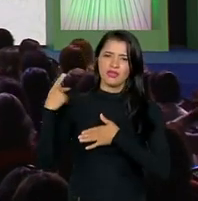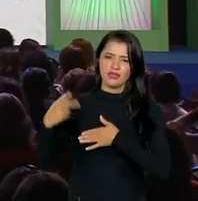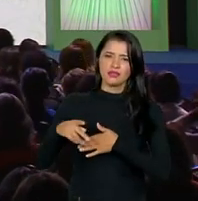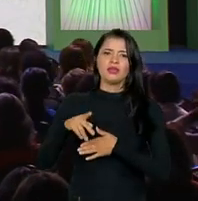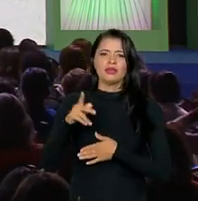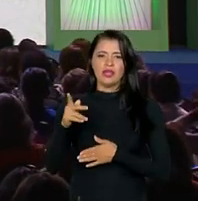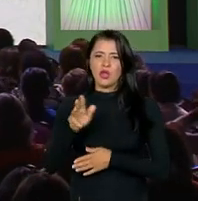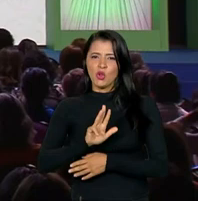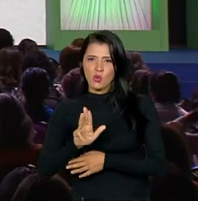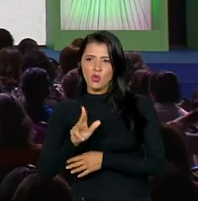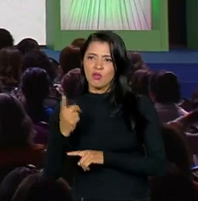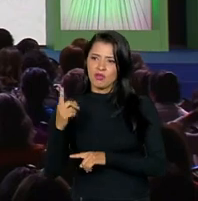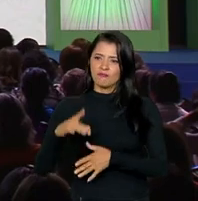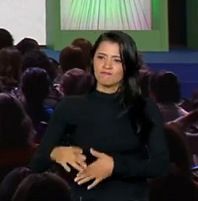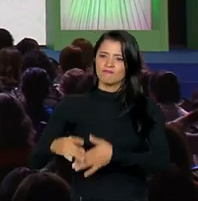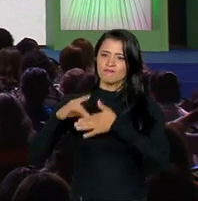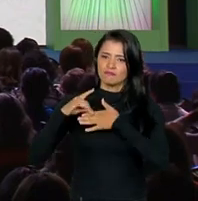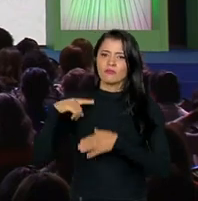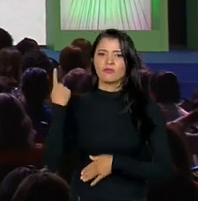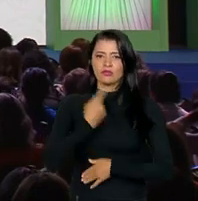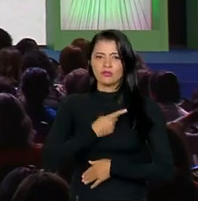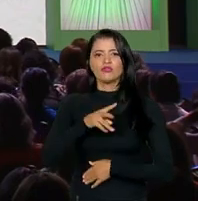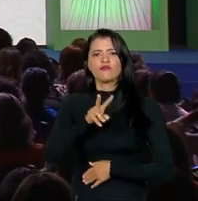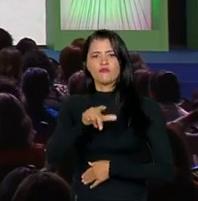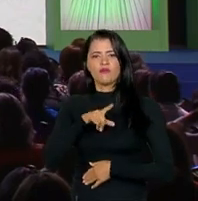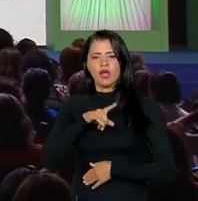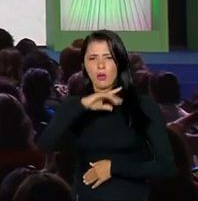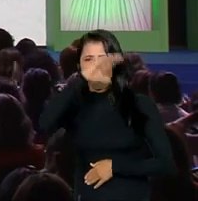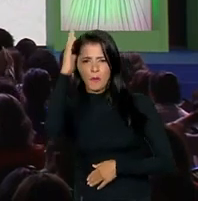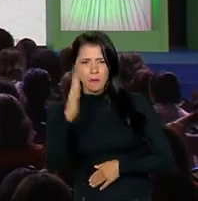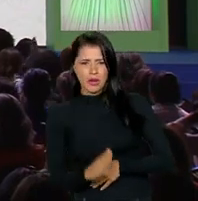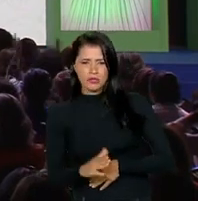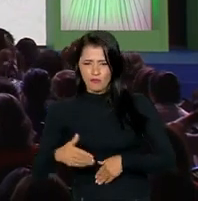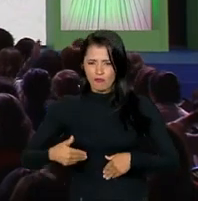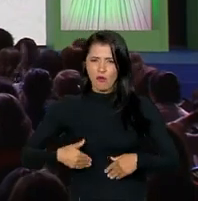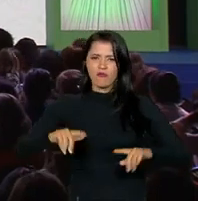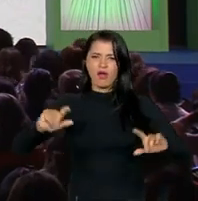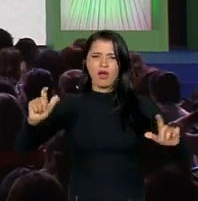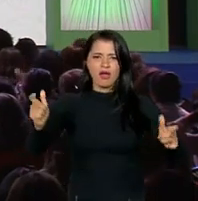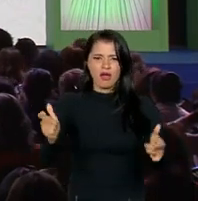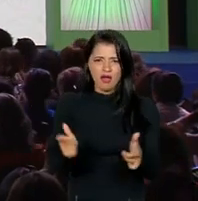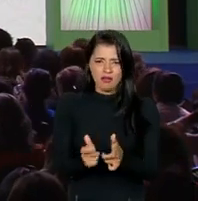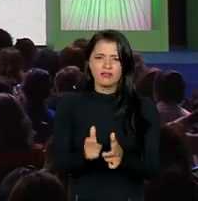Luiz Inácio Lula da Silva, nós vamos tirar o Brasil do mapa da fome.